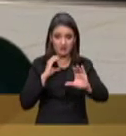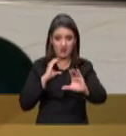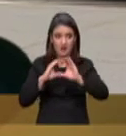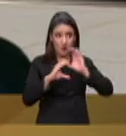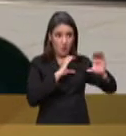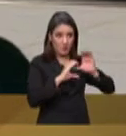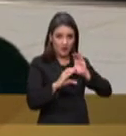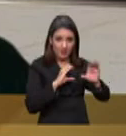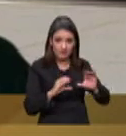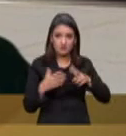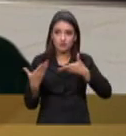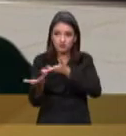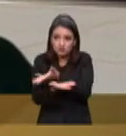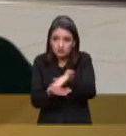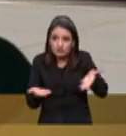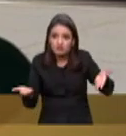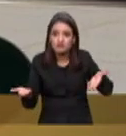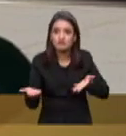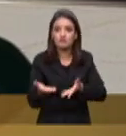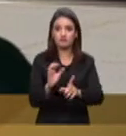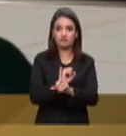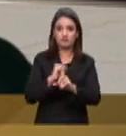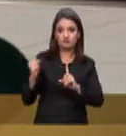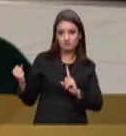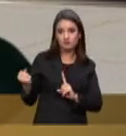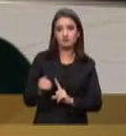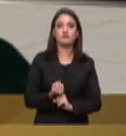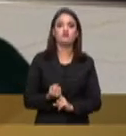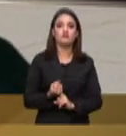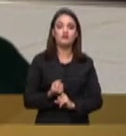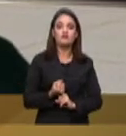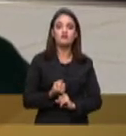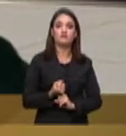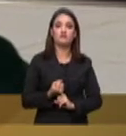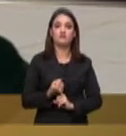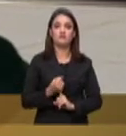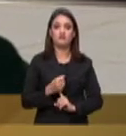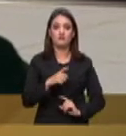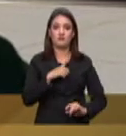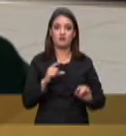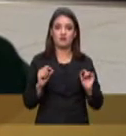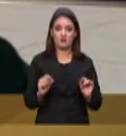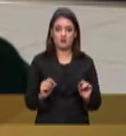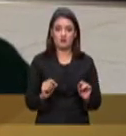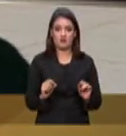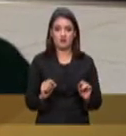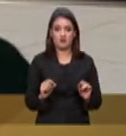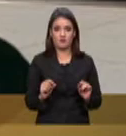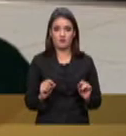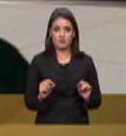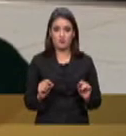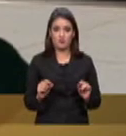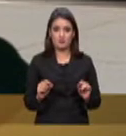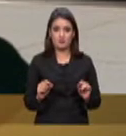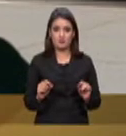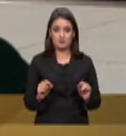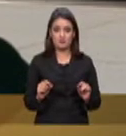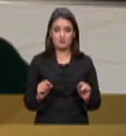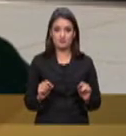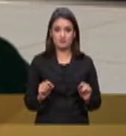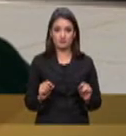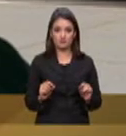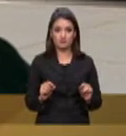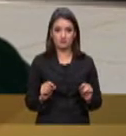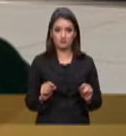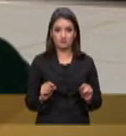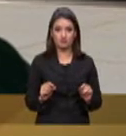sociais, a meu ver, militam não por um alargamento, mas sim em